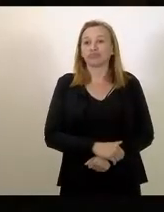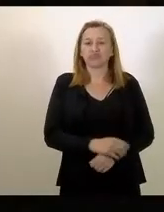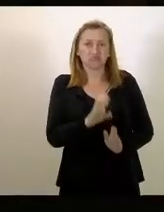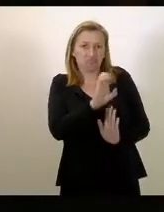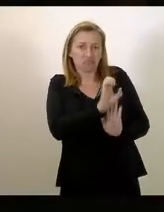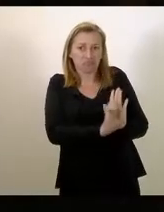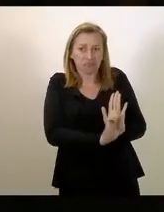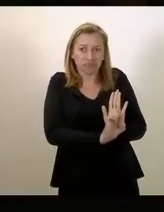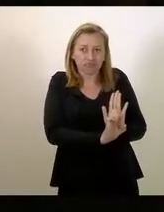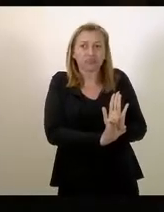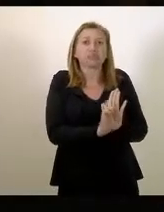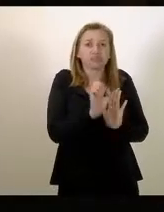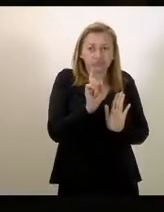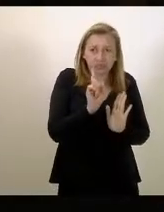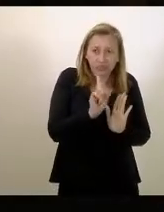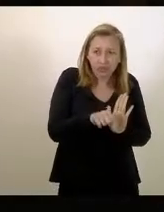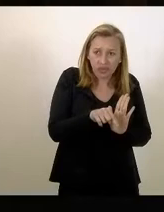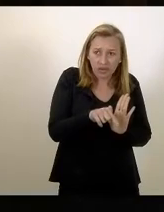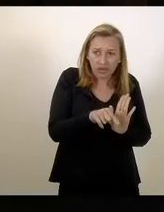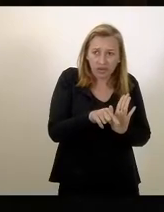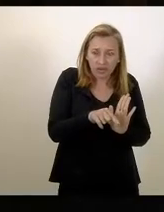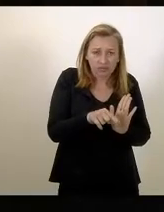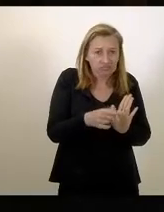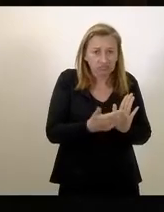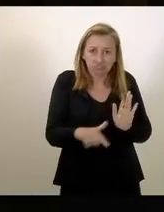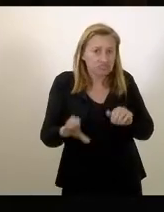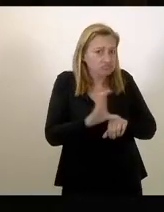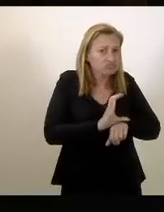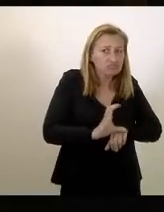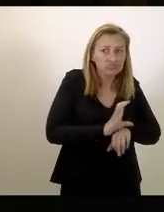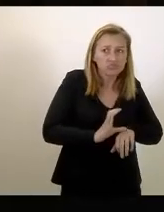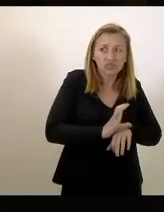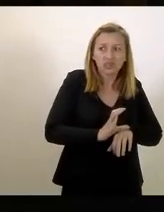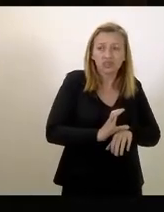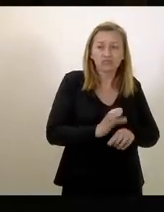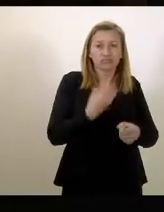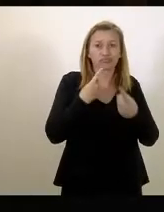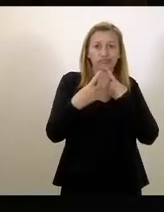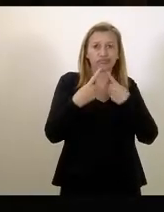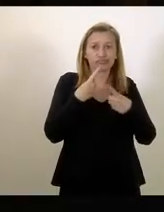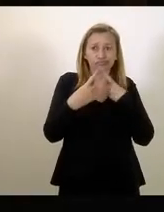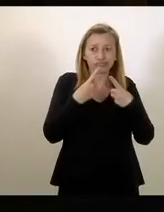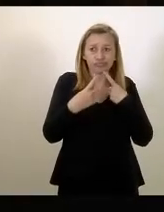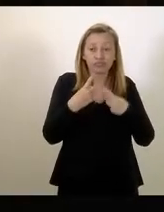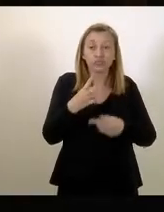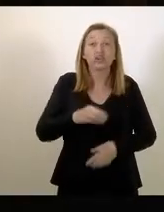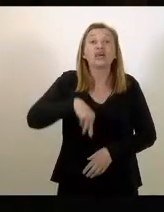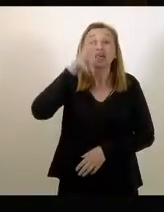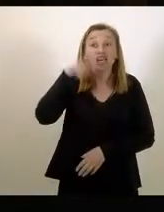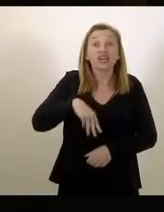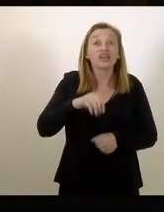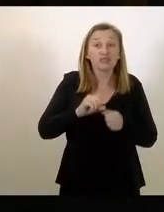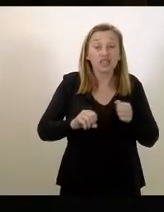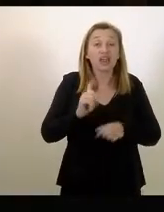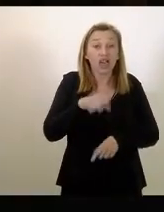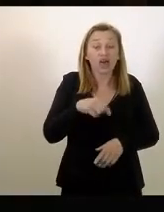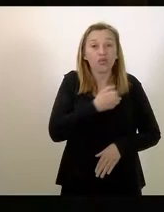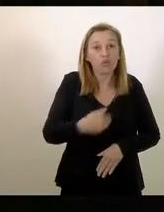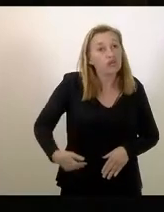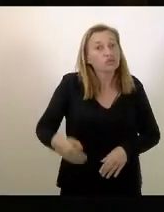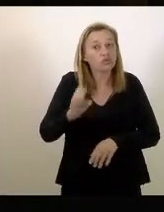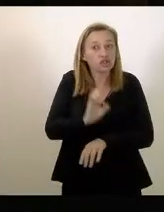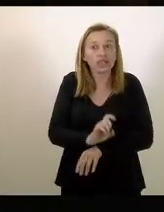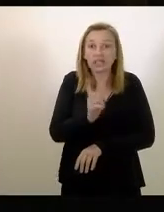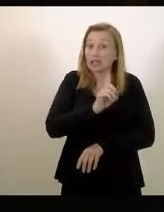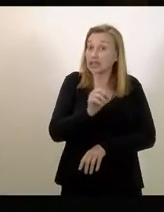emenda que é totalmente inconstitucional traz um debate afinal de contas quem tem que fazer isso é o governo do estado